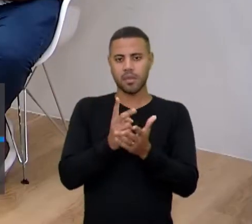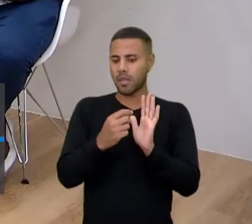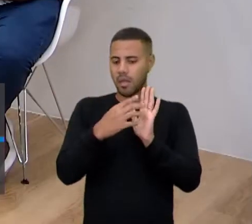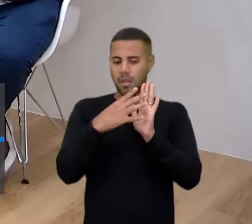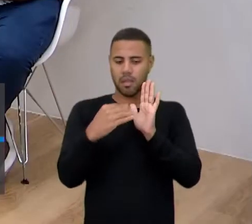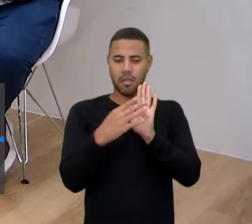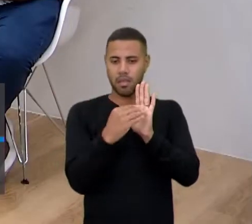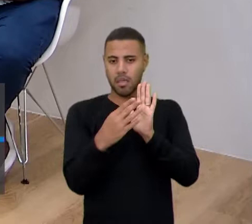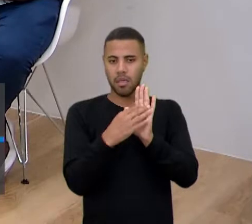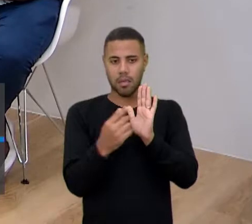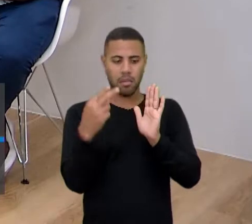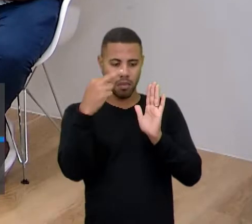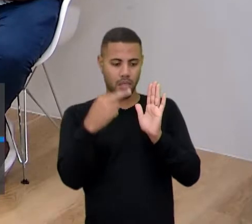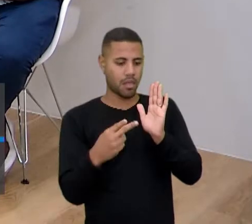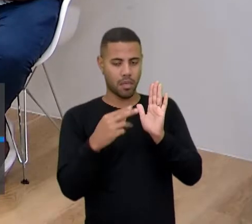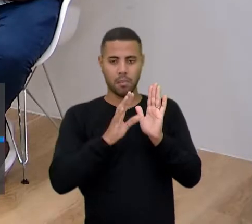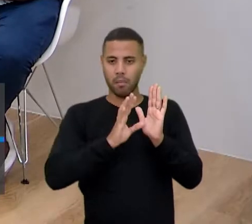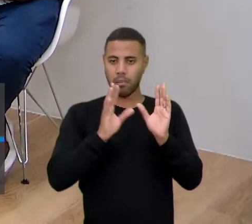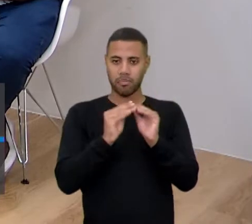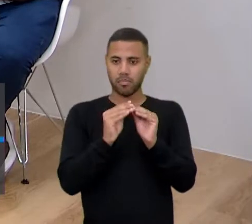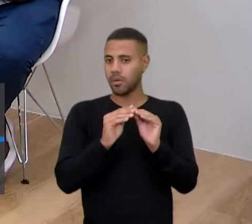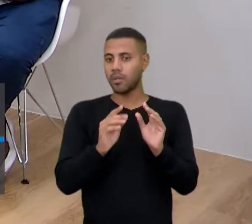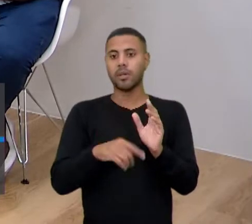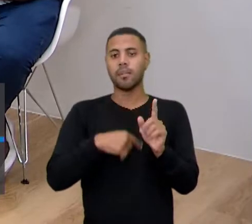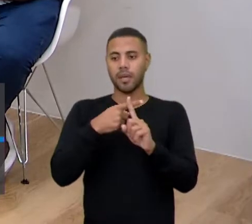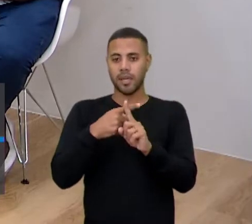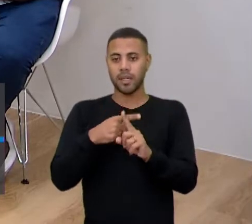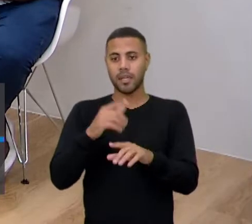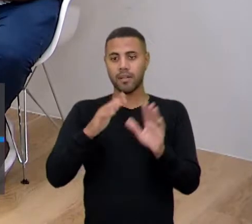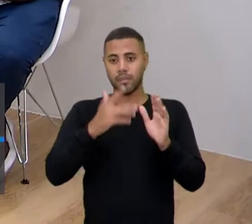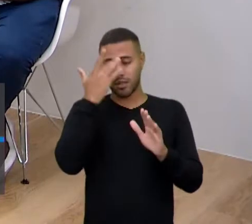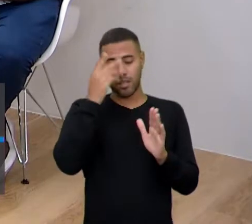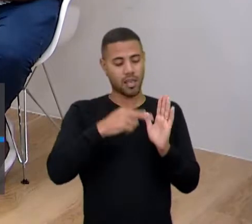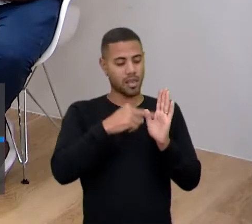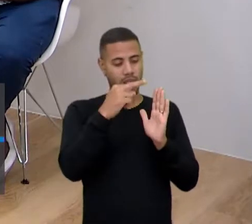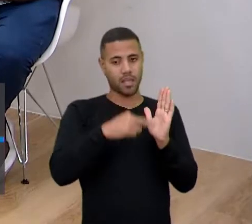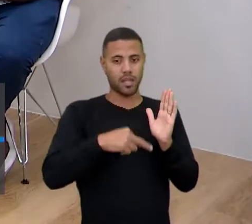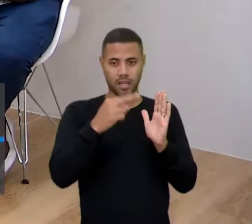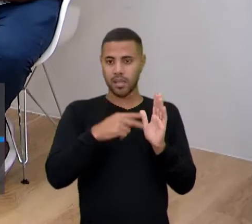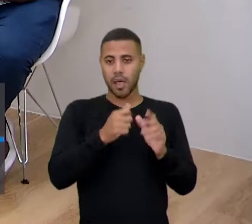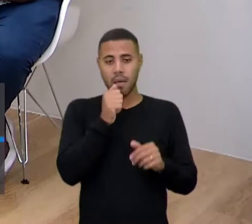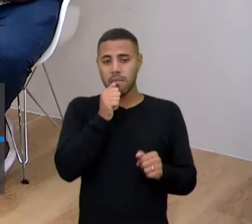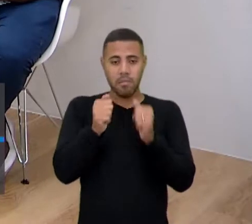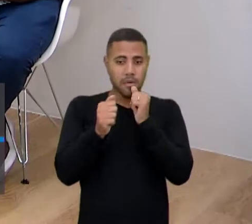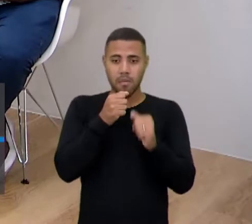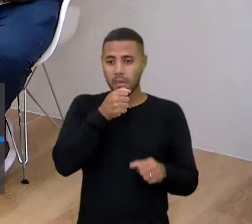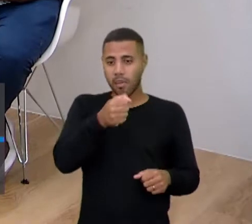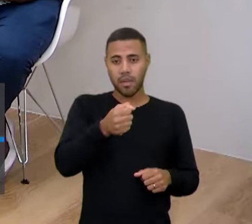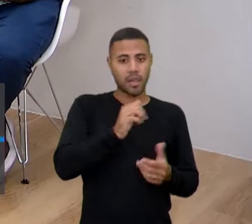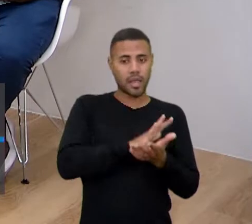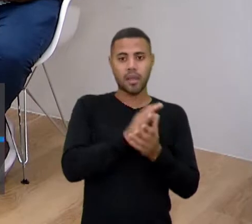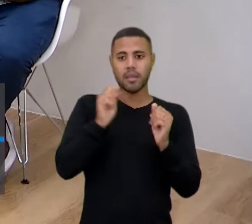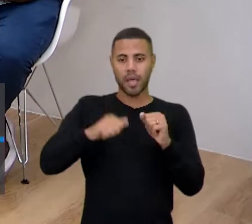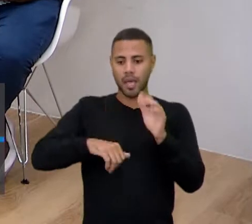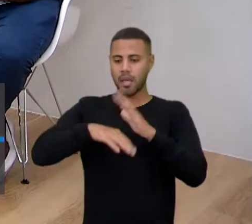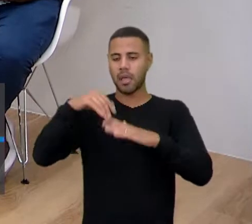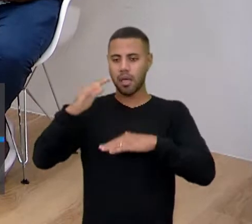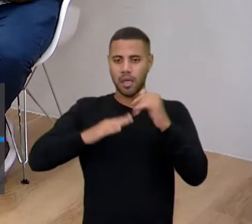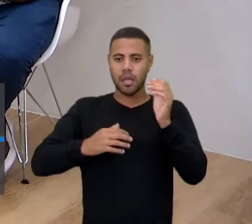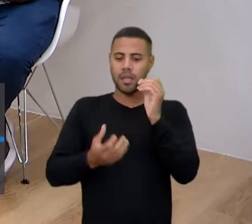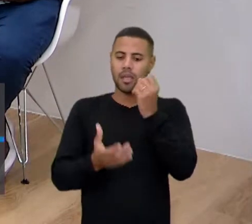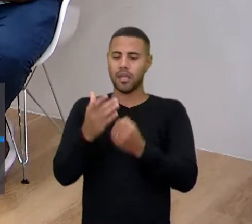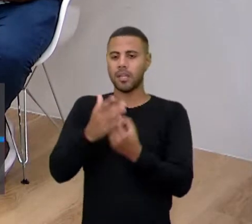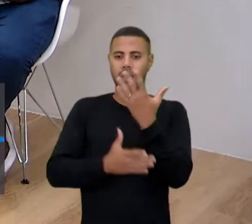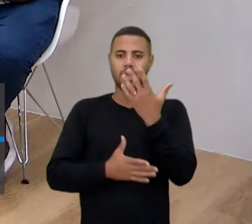pensado assim, Quem é produtor, hoje, necessariamente não é o jornal, não é o repórter. Ele pode produzir alguma coisa e depois disso